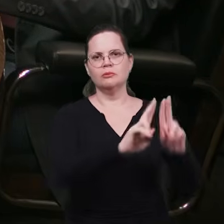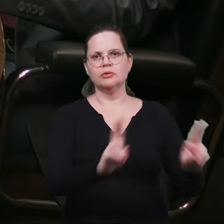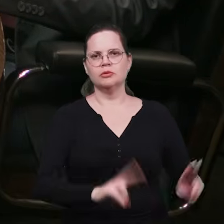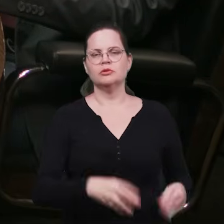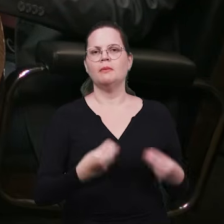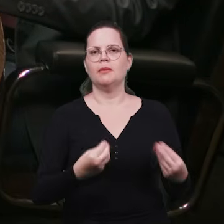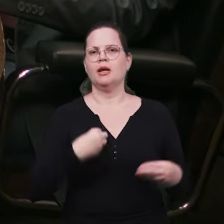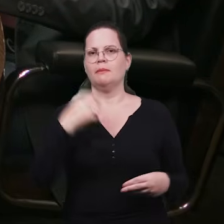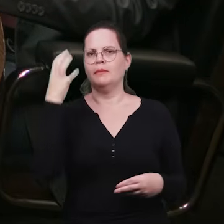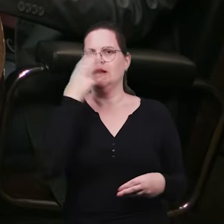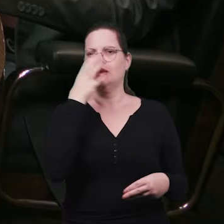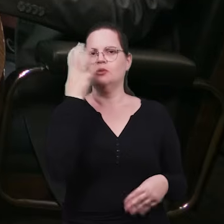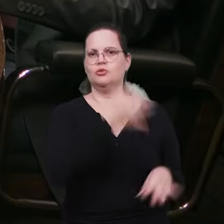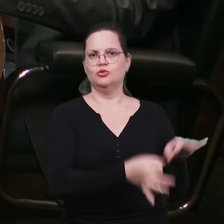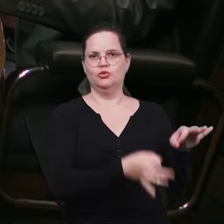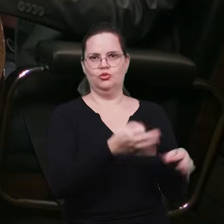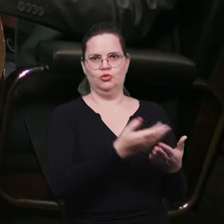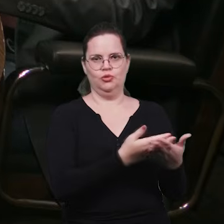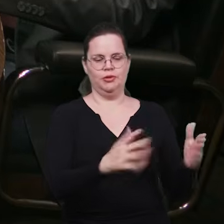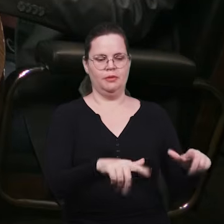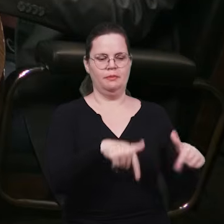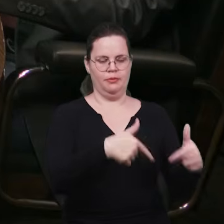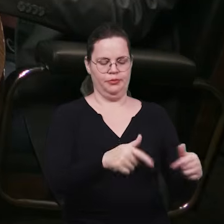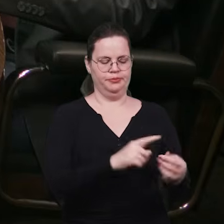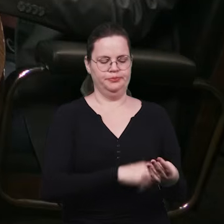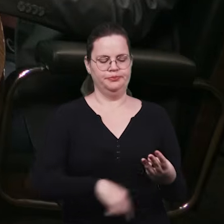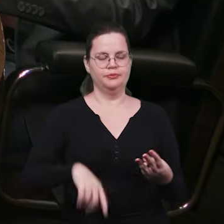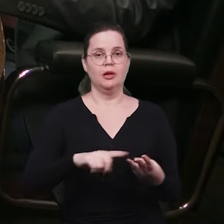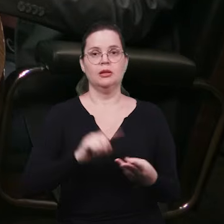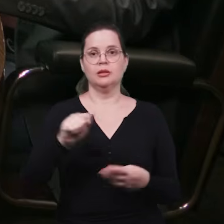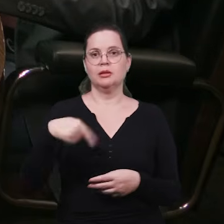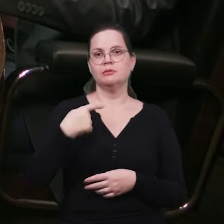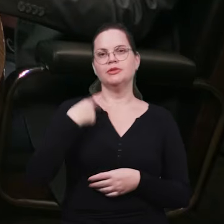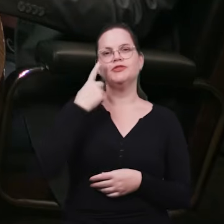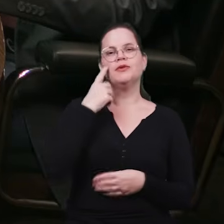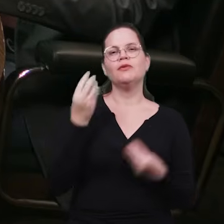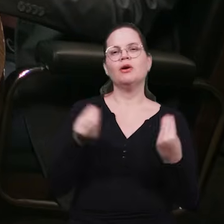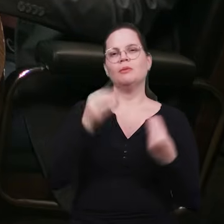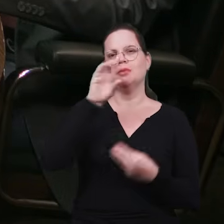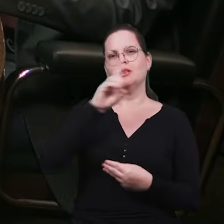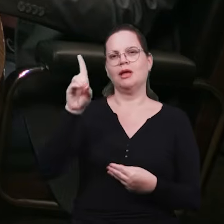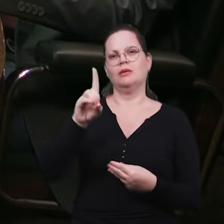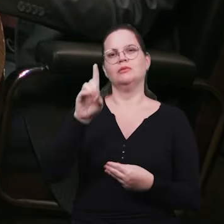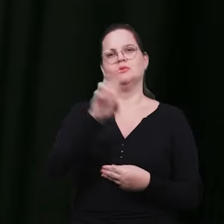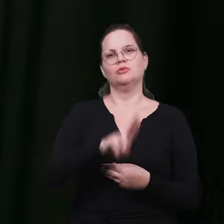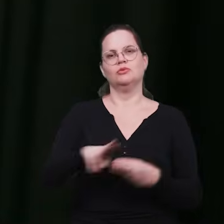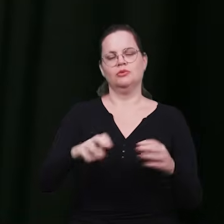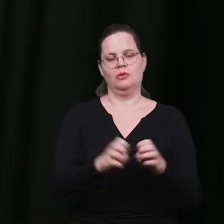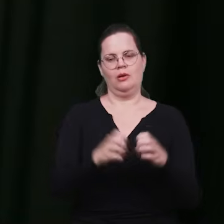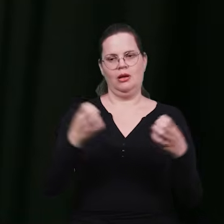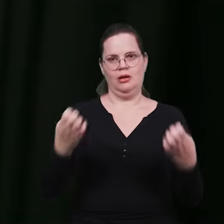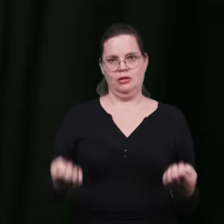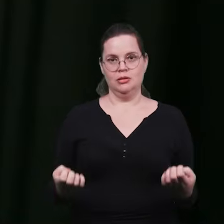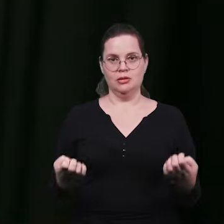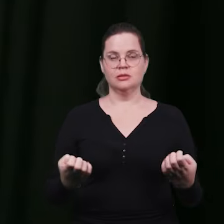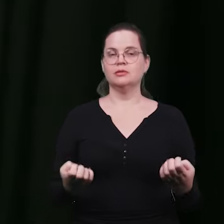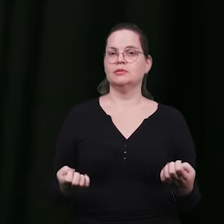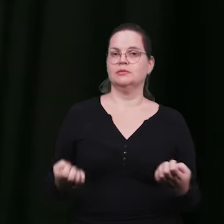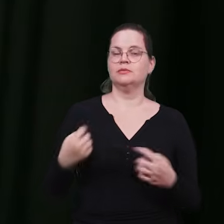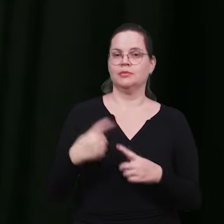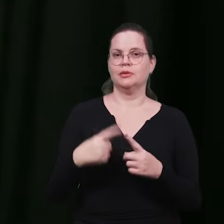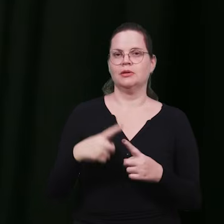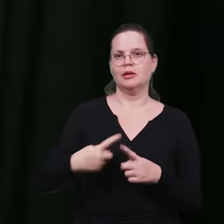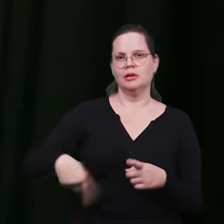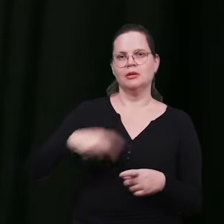Senhor. Mas depois nós vamos ver aqui a respeito de como se usou Esdras, que para